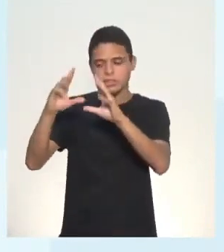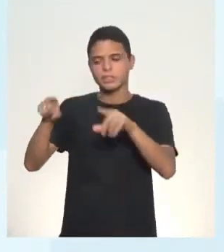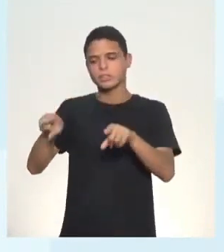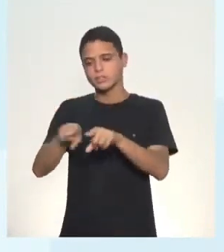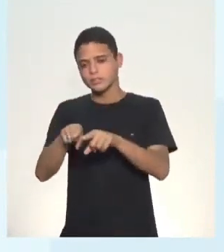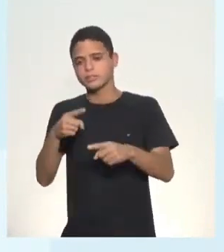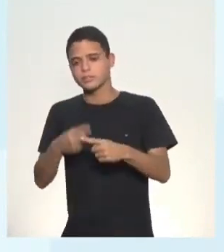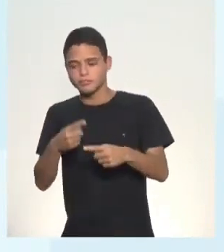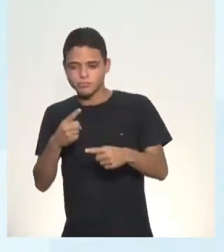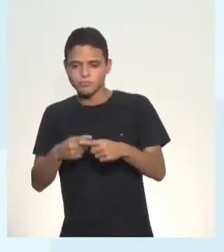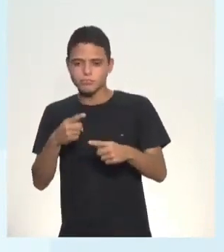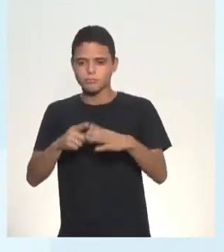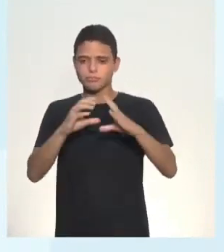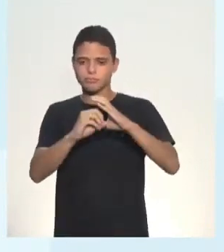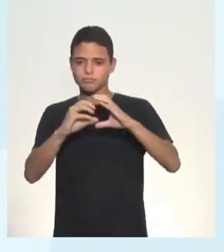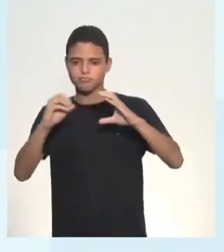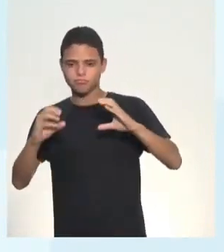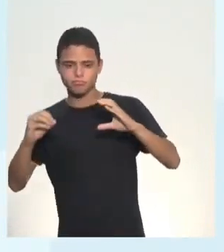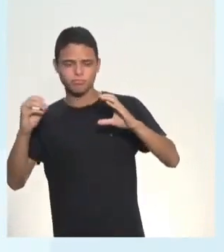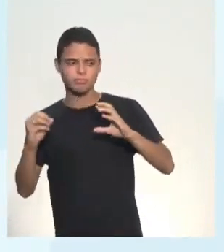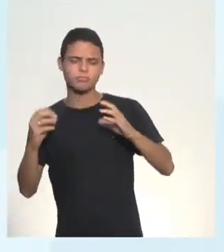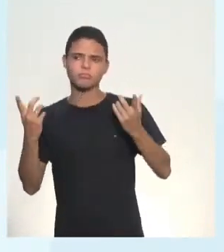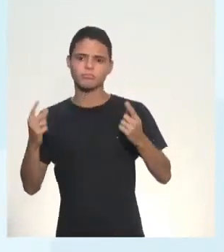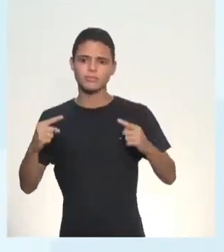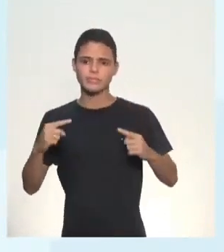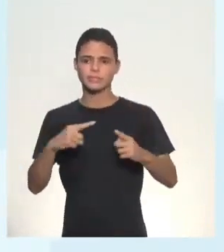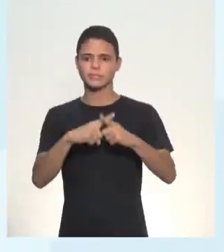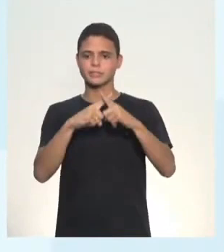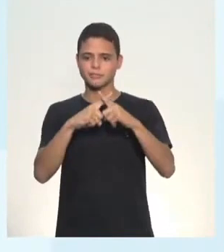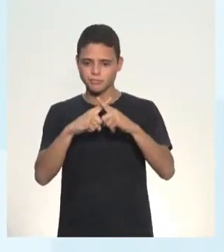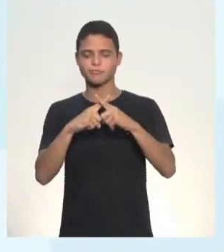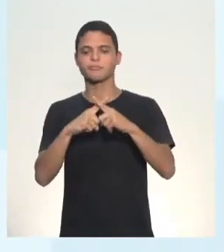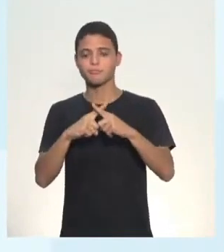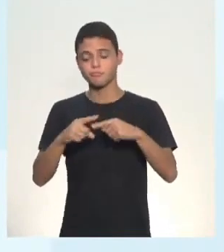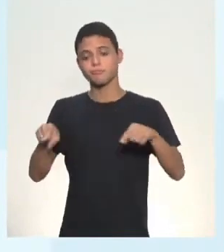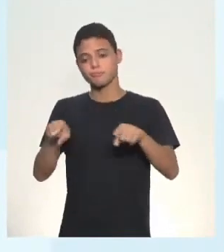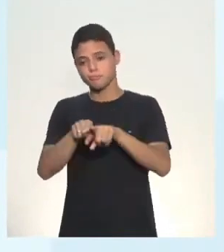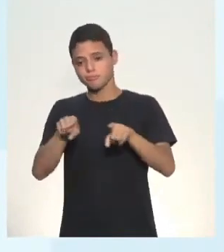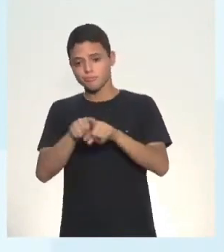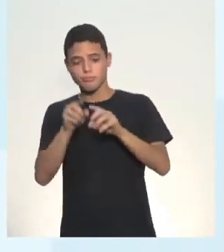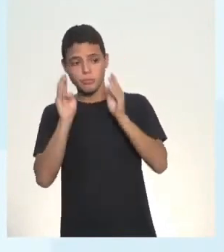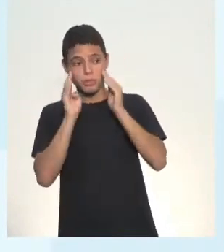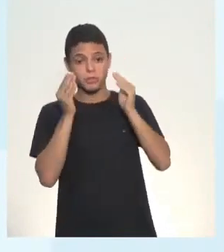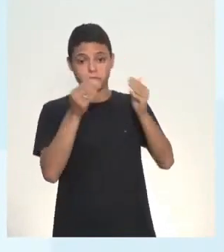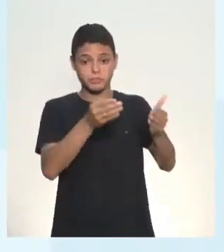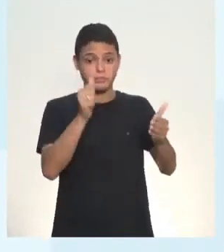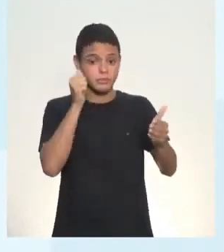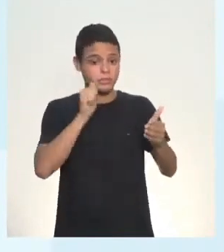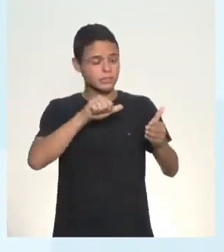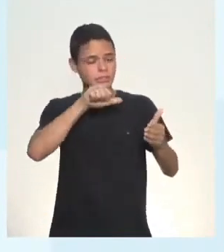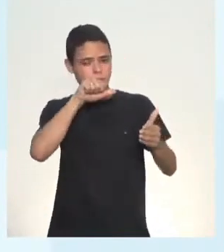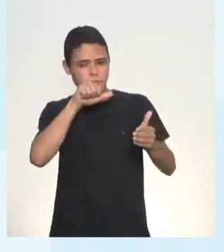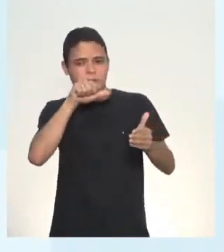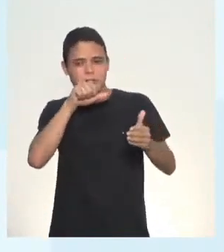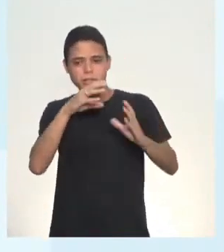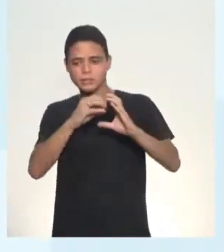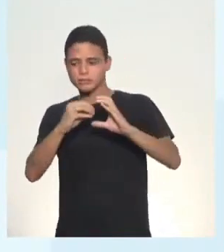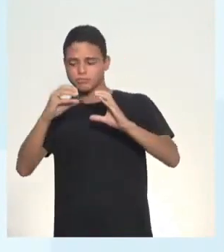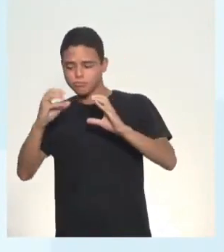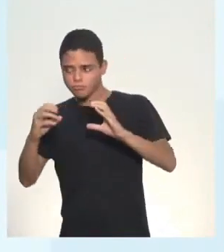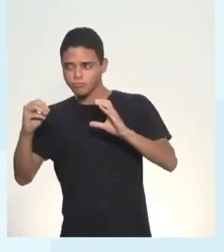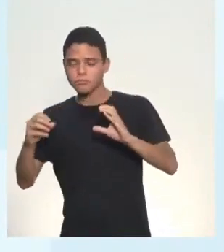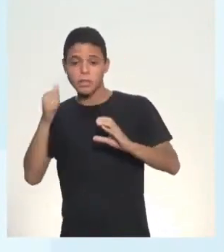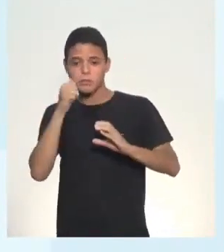Né? Eu não tenho como colocar aqui não. Aqui não tá tem, eu bravo, colocaria esse, que eu ia focar na mãe, né? A mãe estava fingindo que nada está acontecendo. Tem o rostinho do pânico